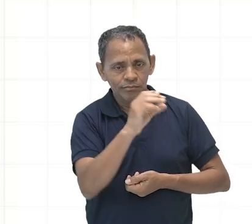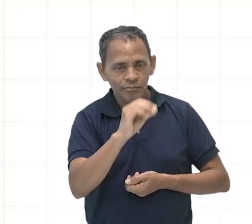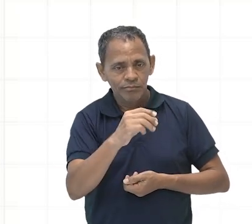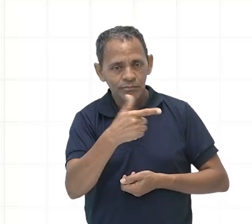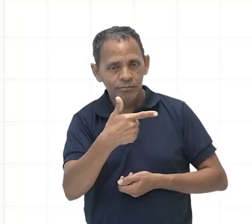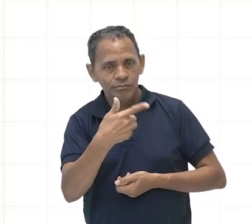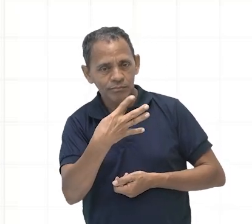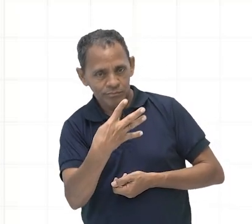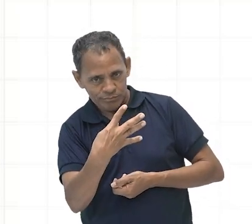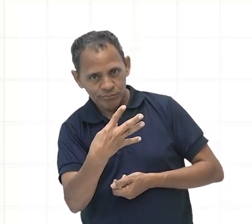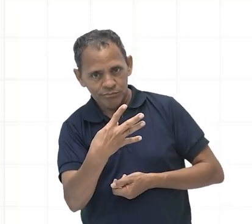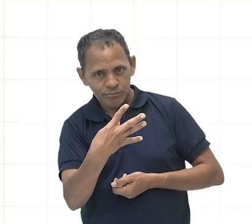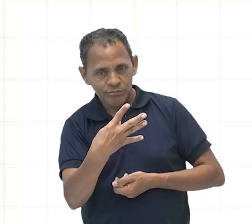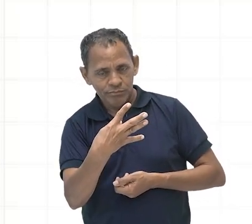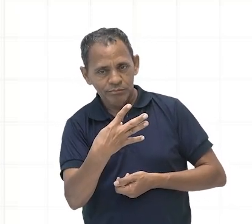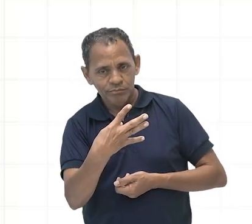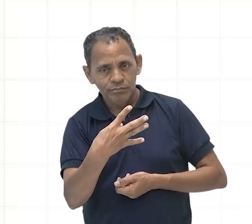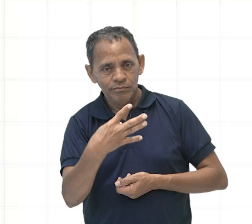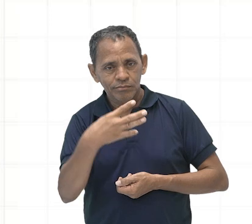1024